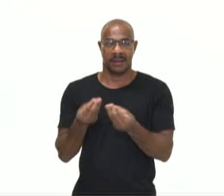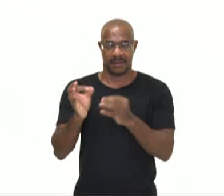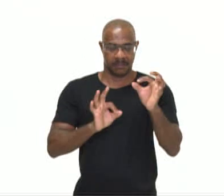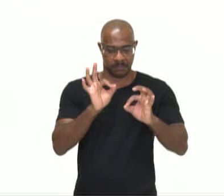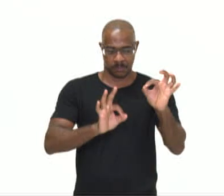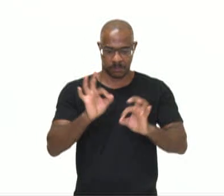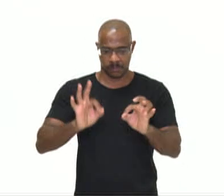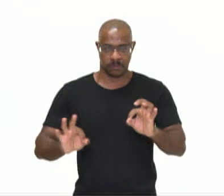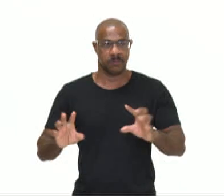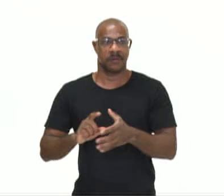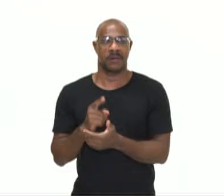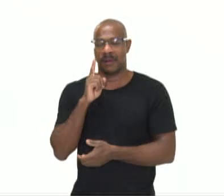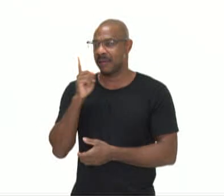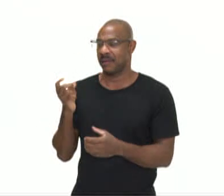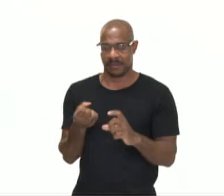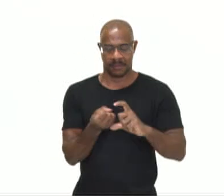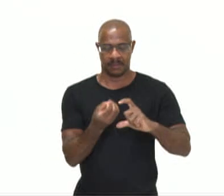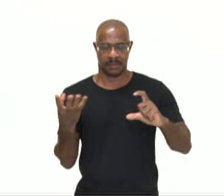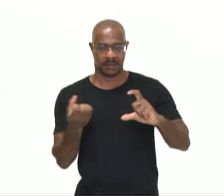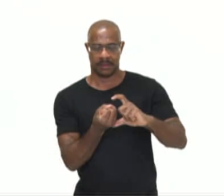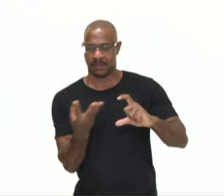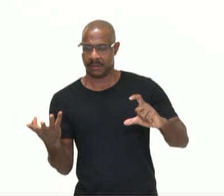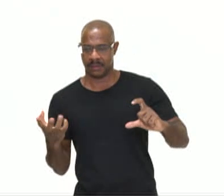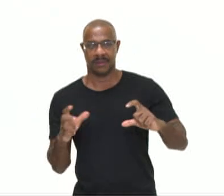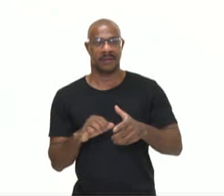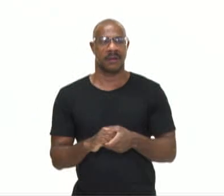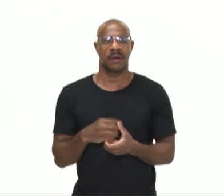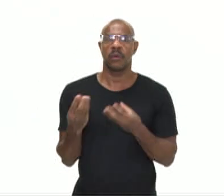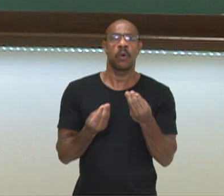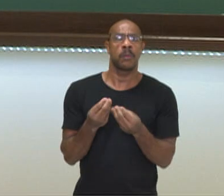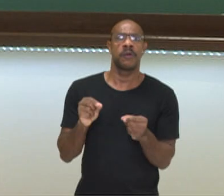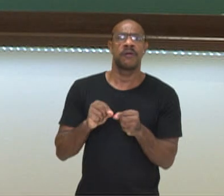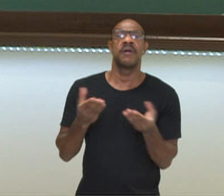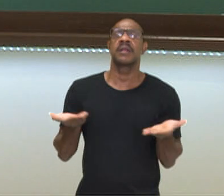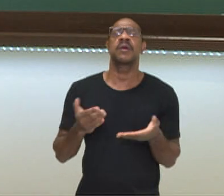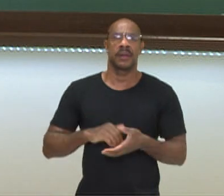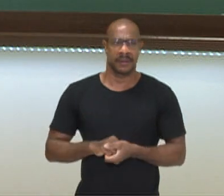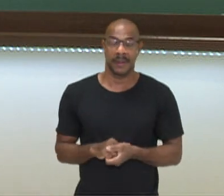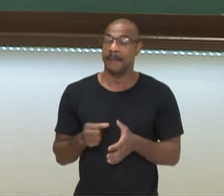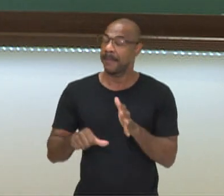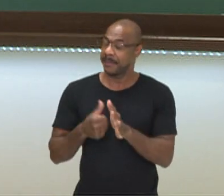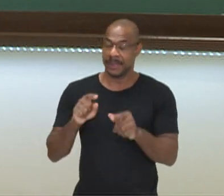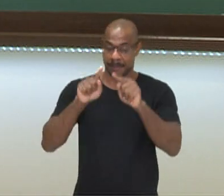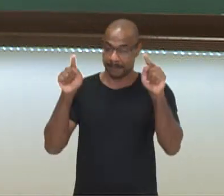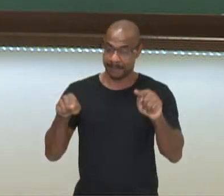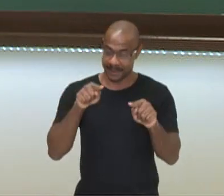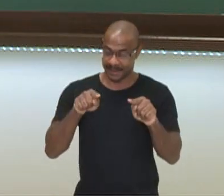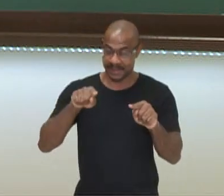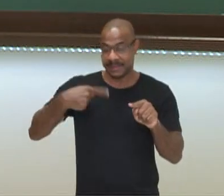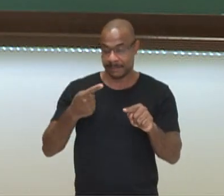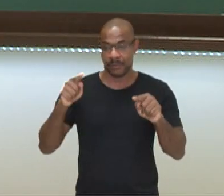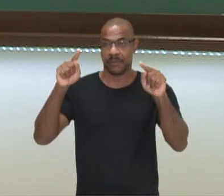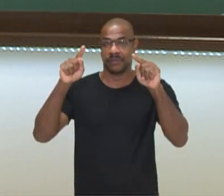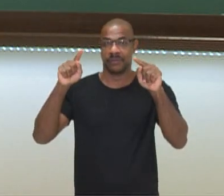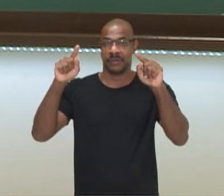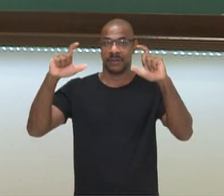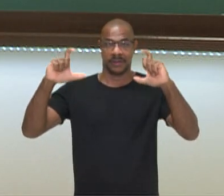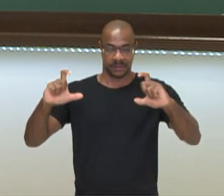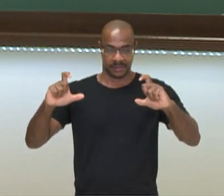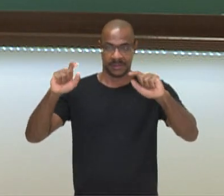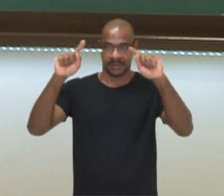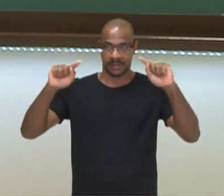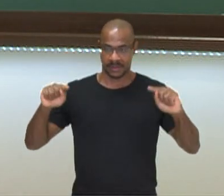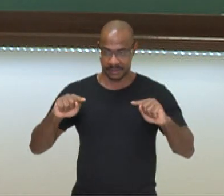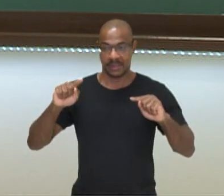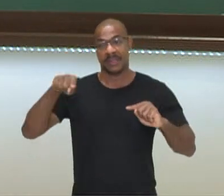minha expressão, certo? E como é que eu resolvo essa expressão? Primeiro parênteses, depois colchetes e depois